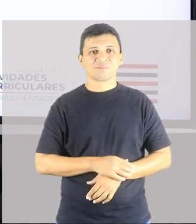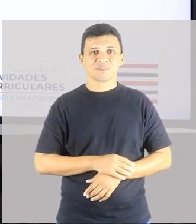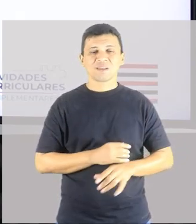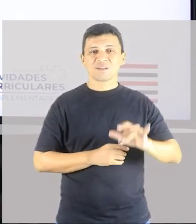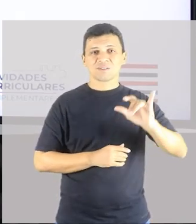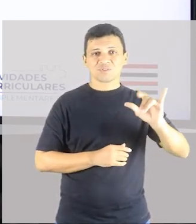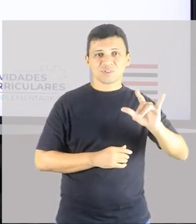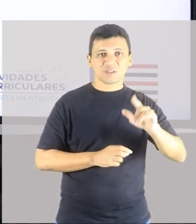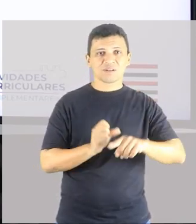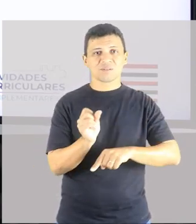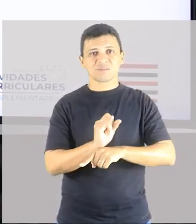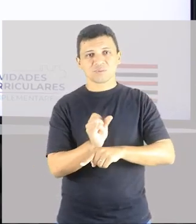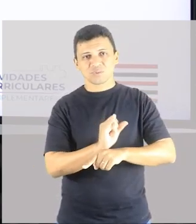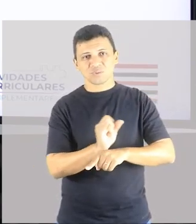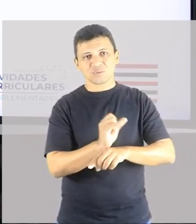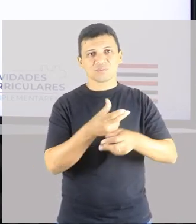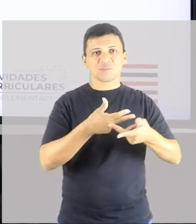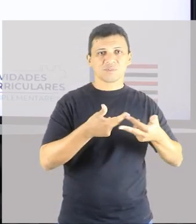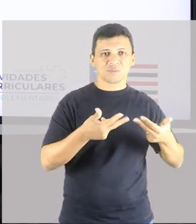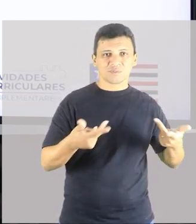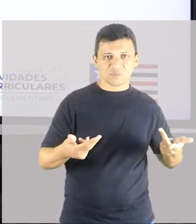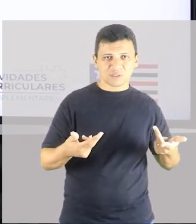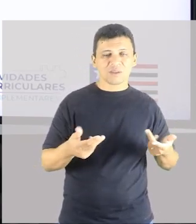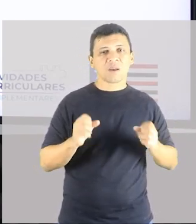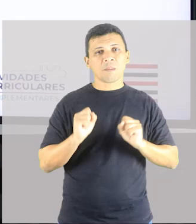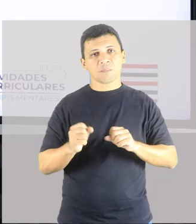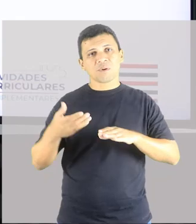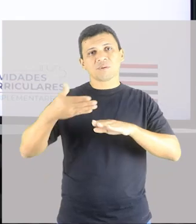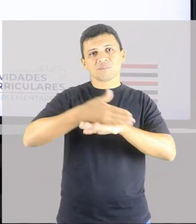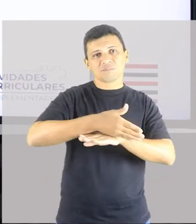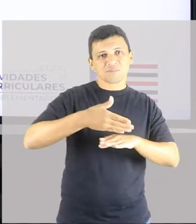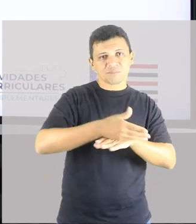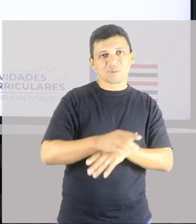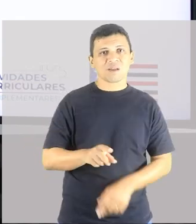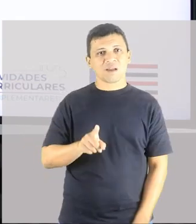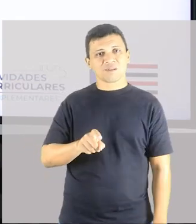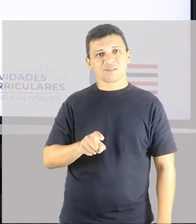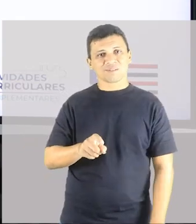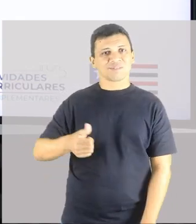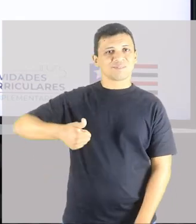Instagram, YouTube e outras formas que vocês podem dar o seu like e